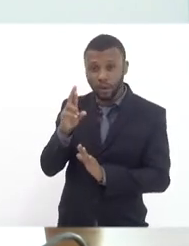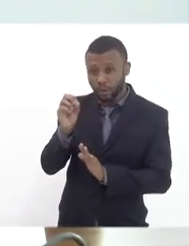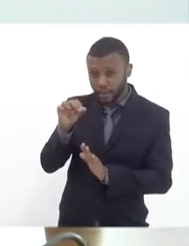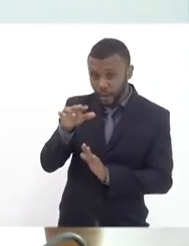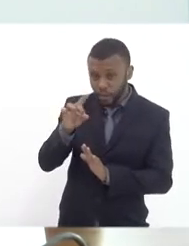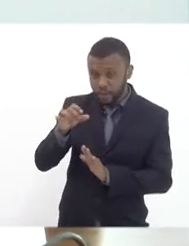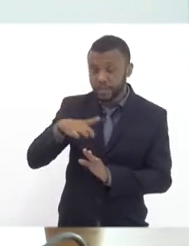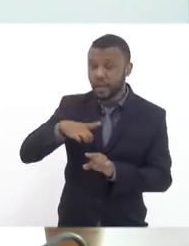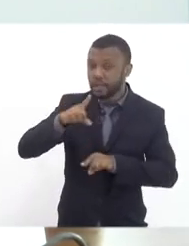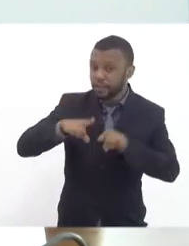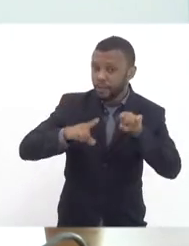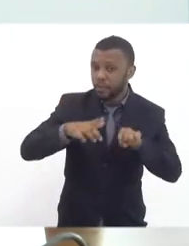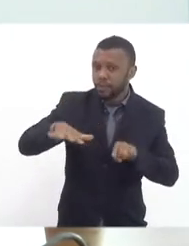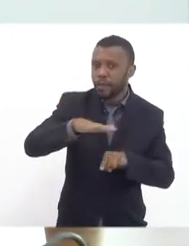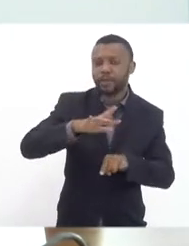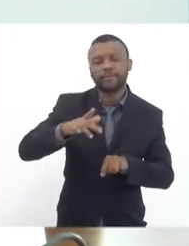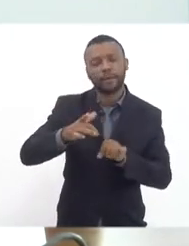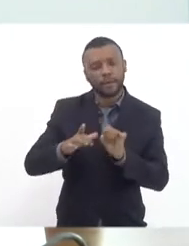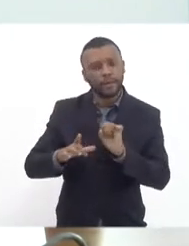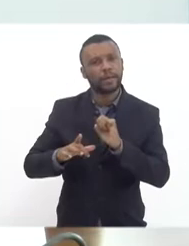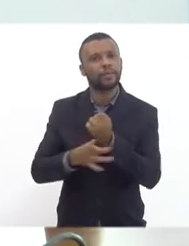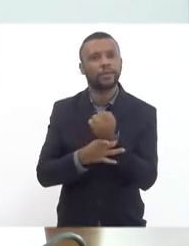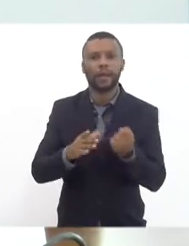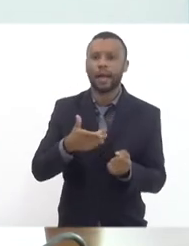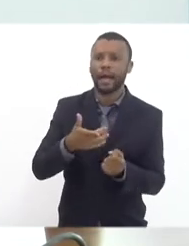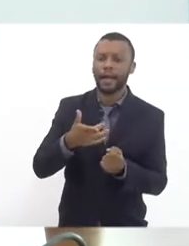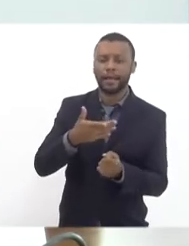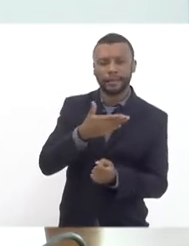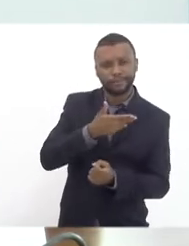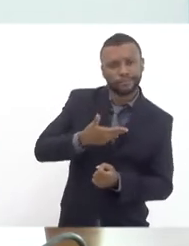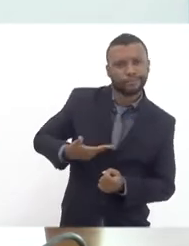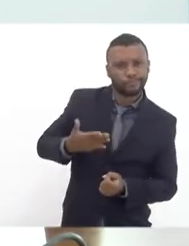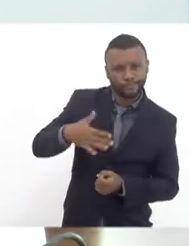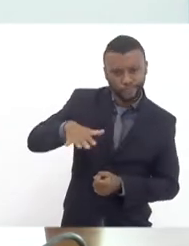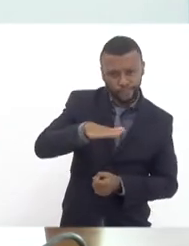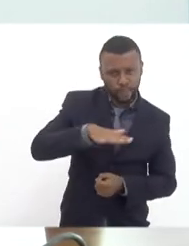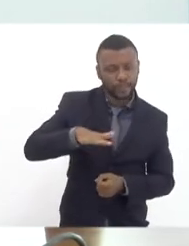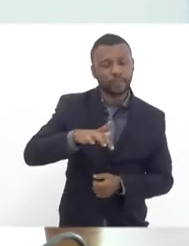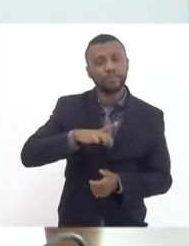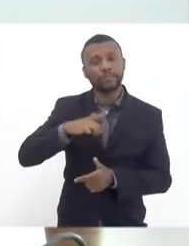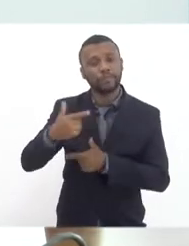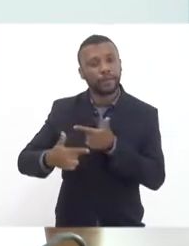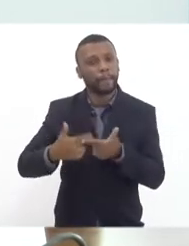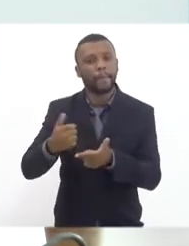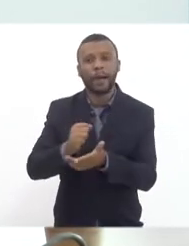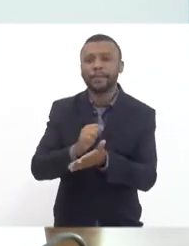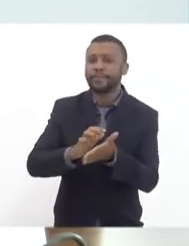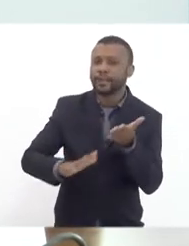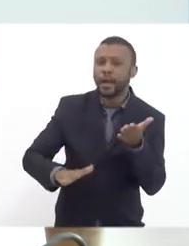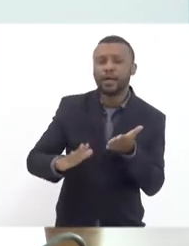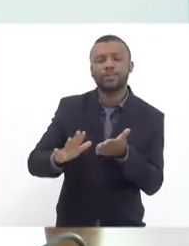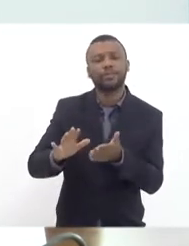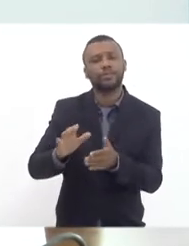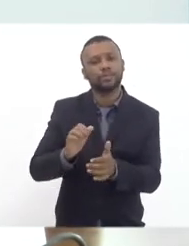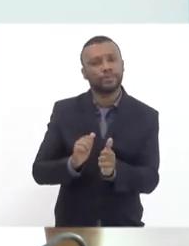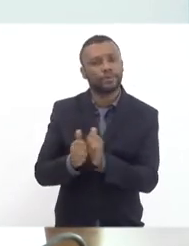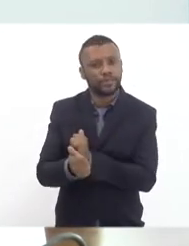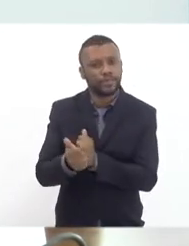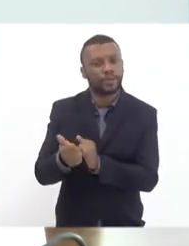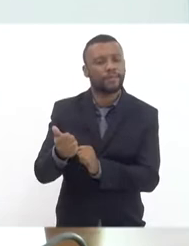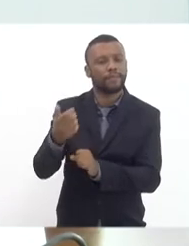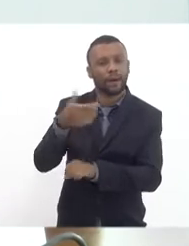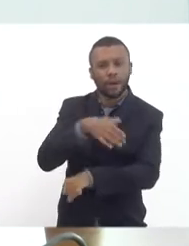vai garantir a segurança da região, com atividade esportiva, cultural, acolhendo a sociedade civil e toda a